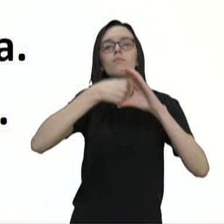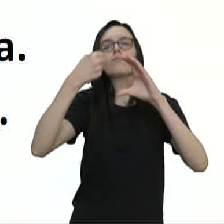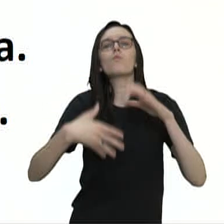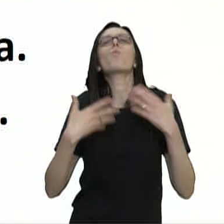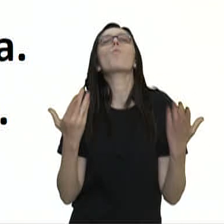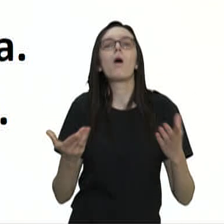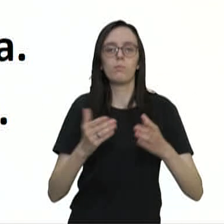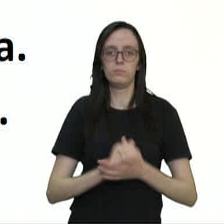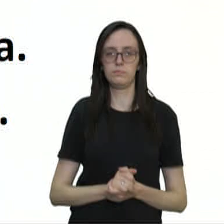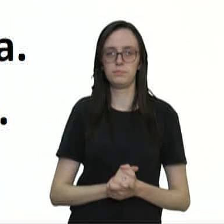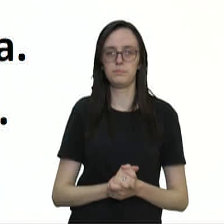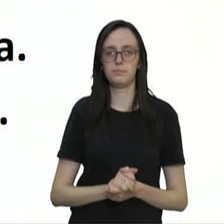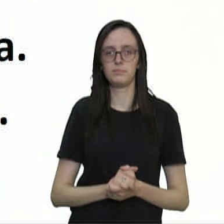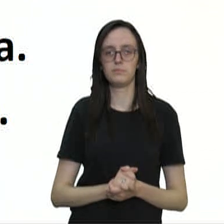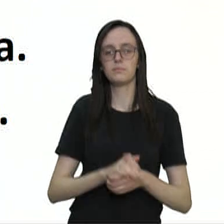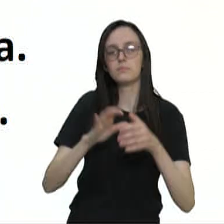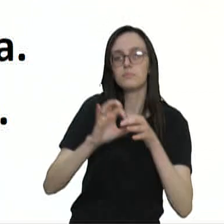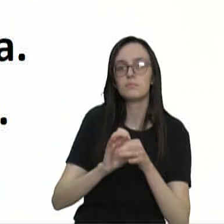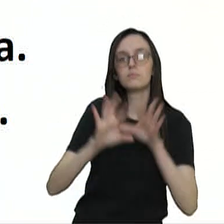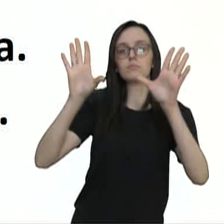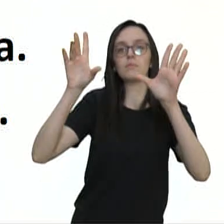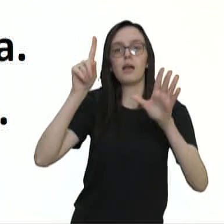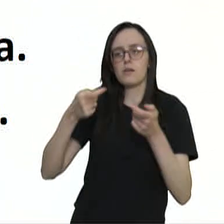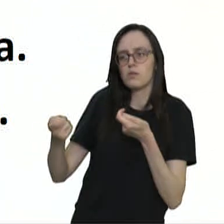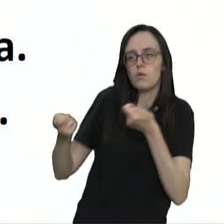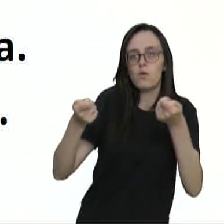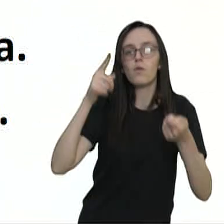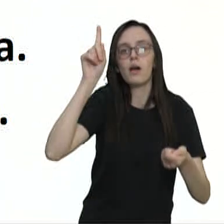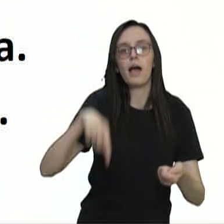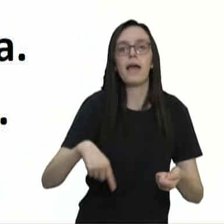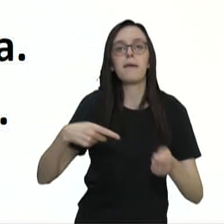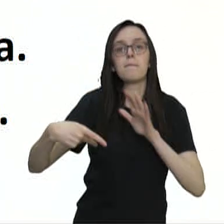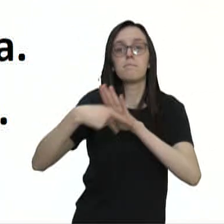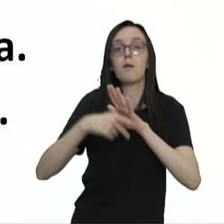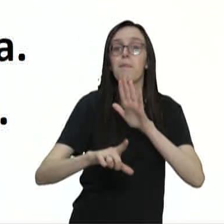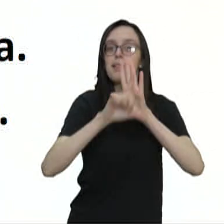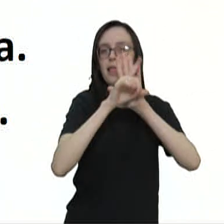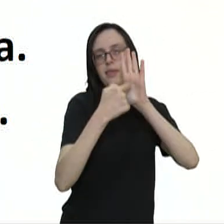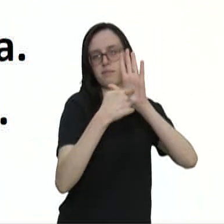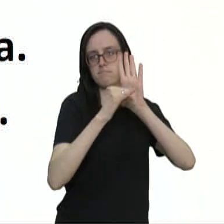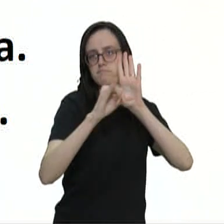Características disso. Permissão para governar por decretos-lei.